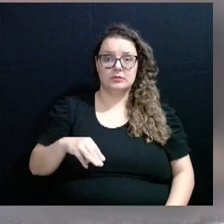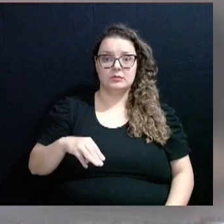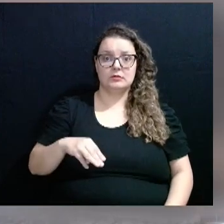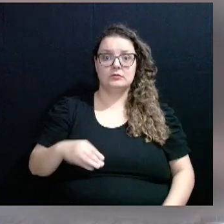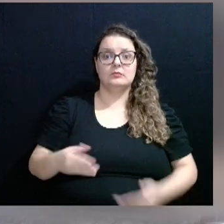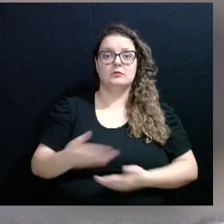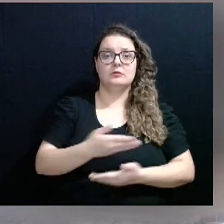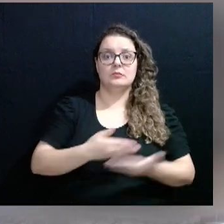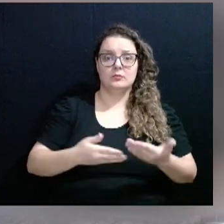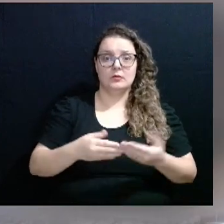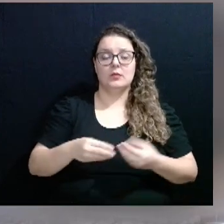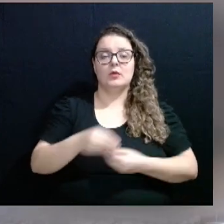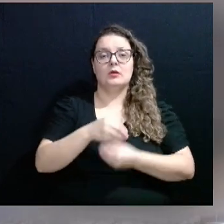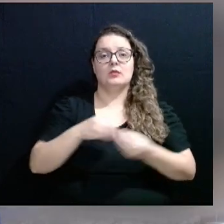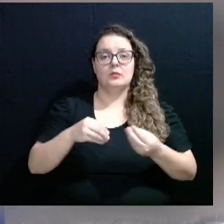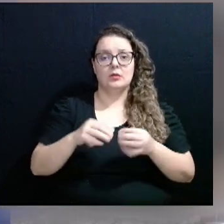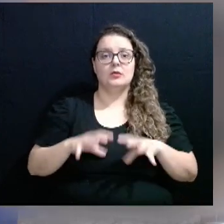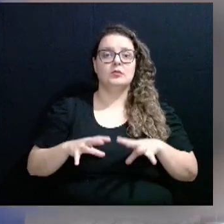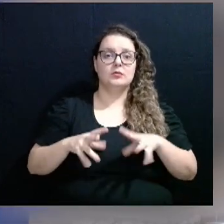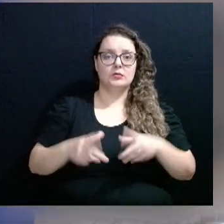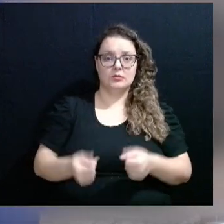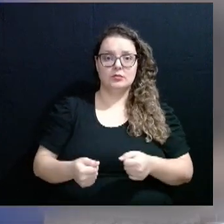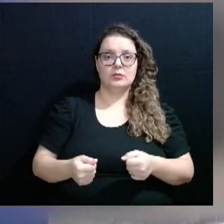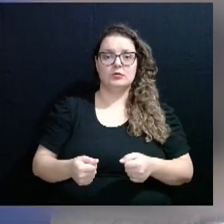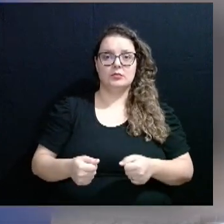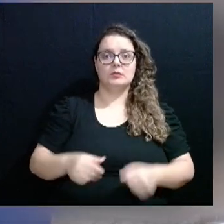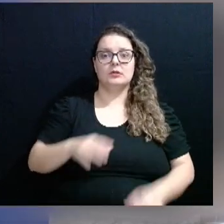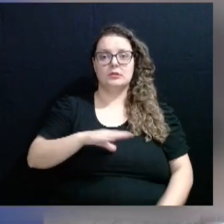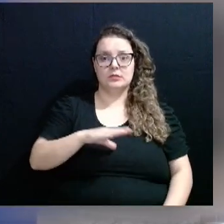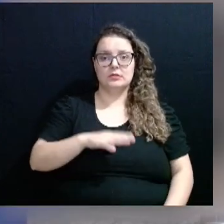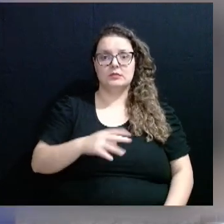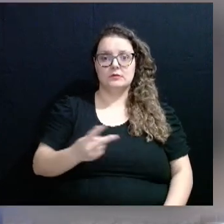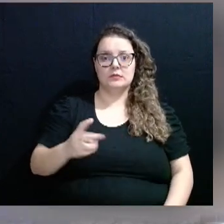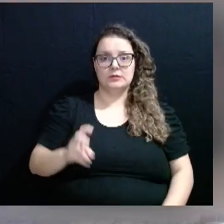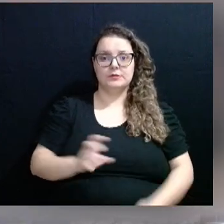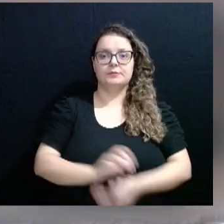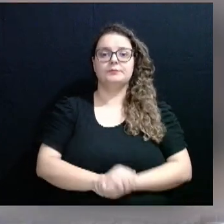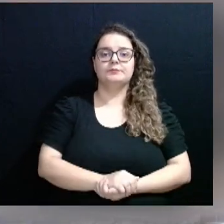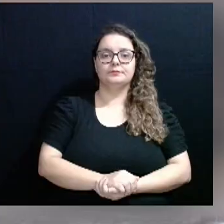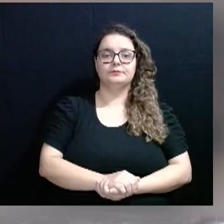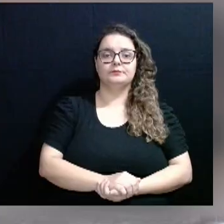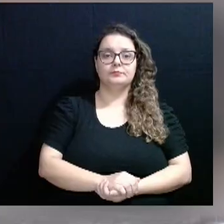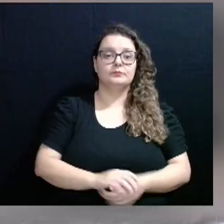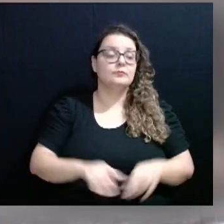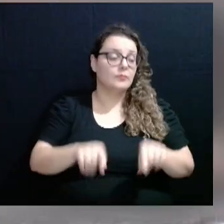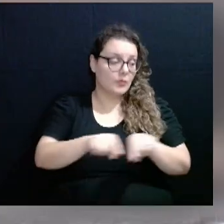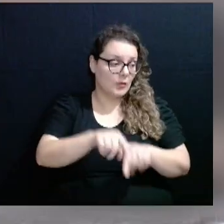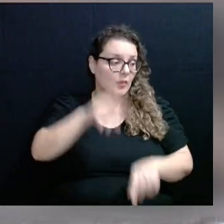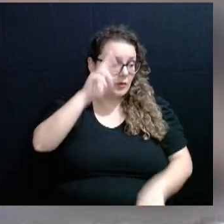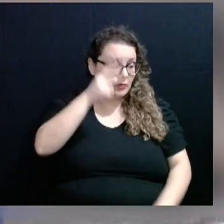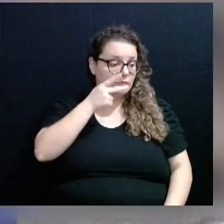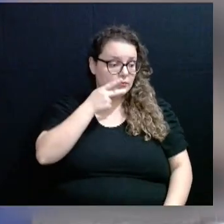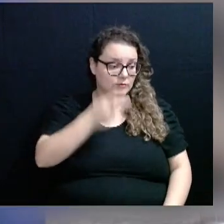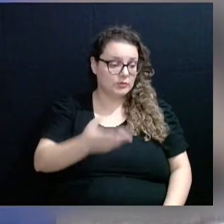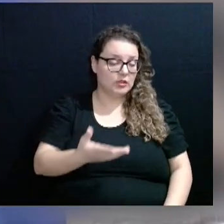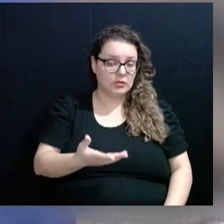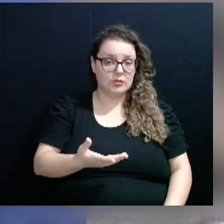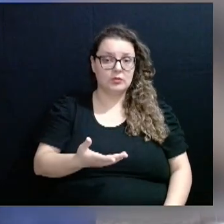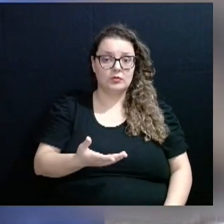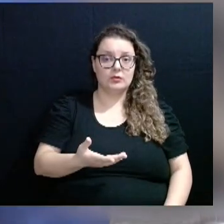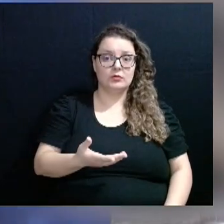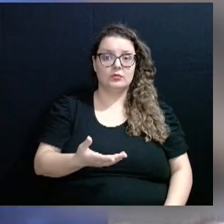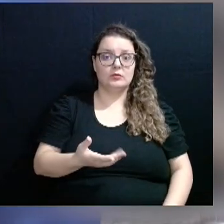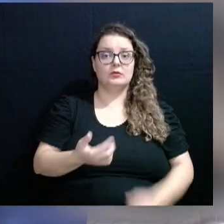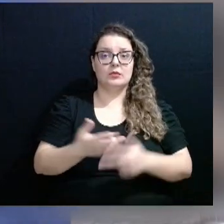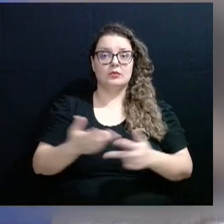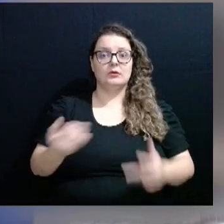envolve todas as 20 cidades da região metropolitana de Campinas. Inclusive, o senhor até citou, né, um fato importante que